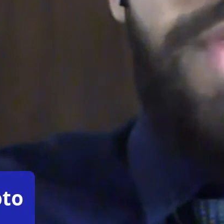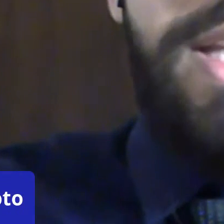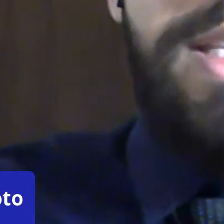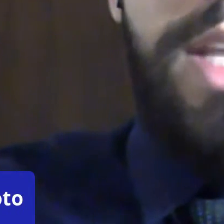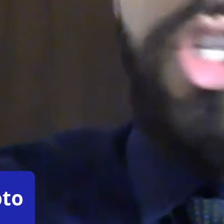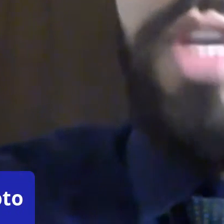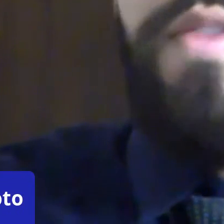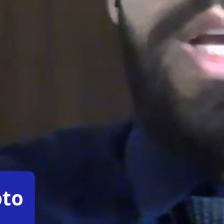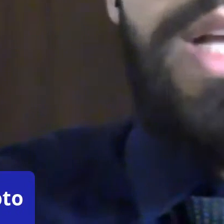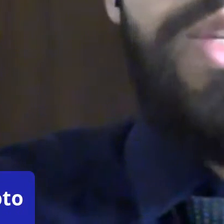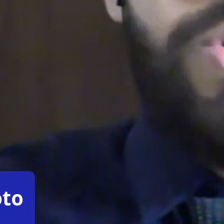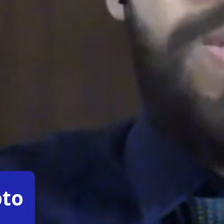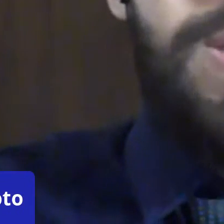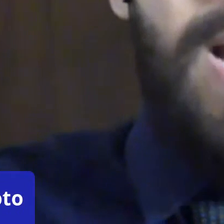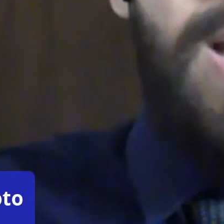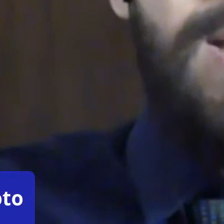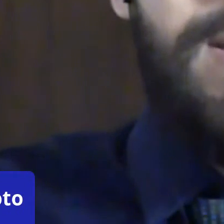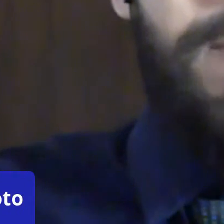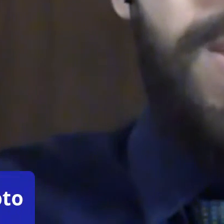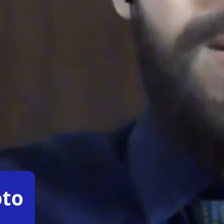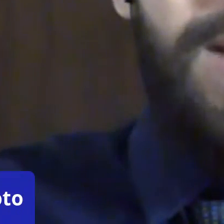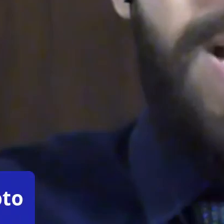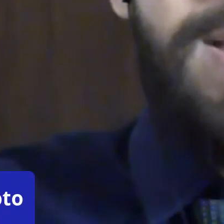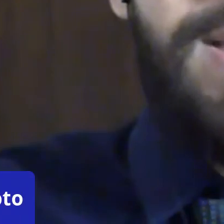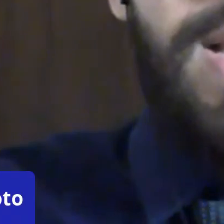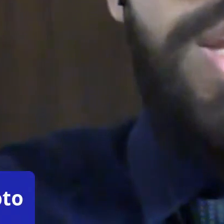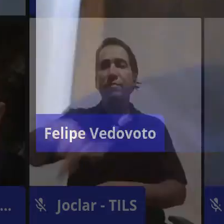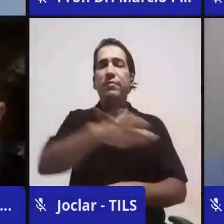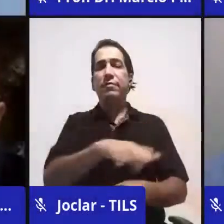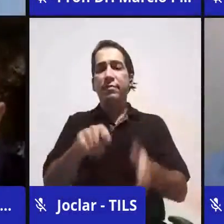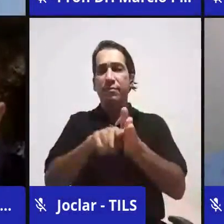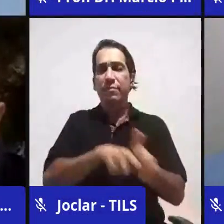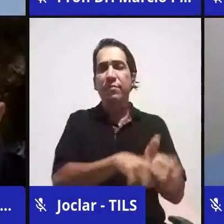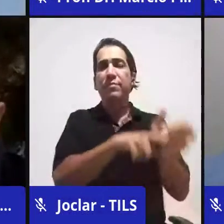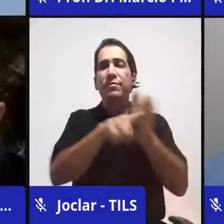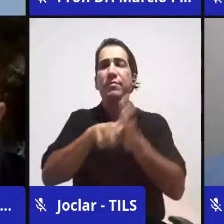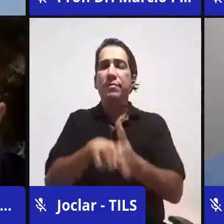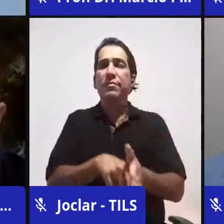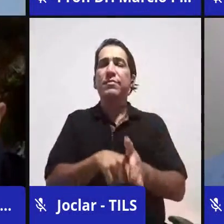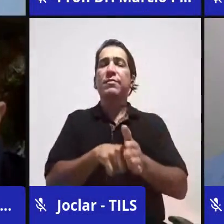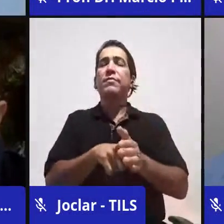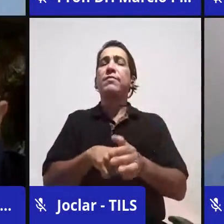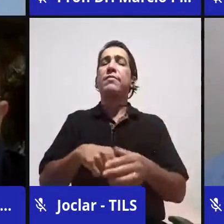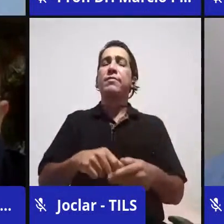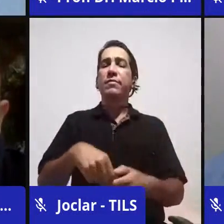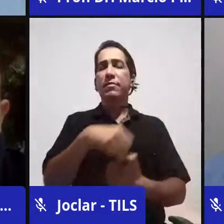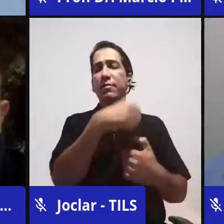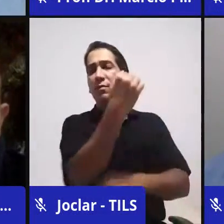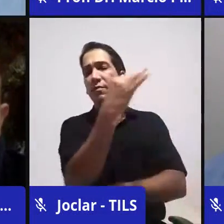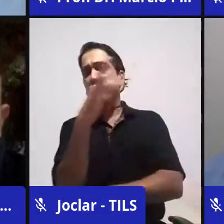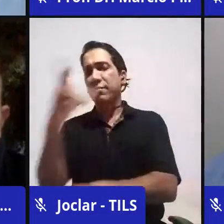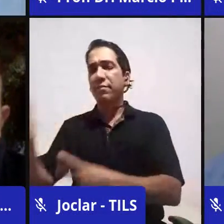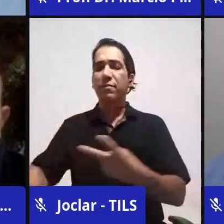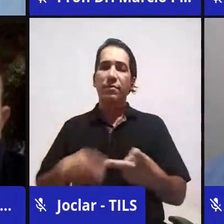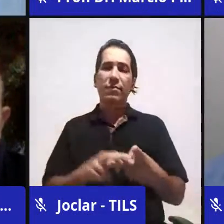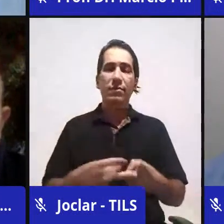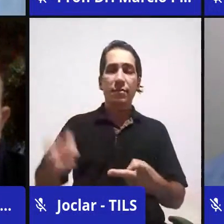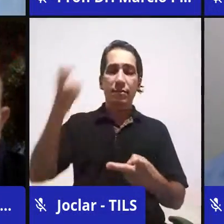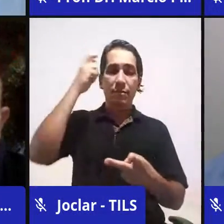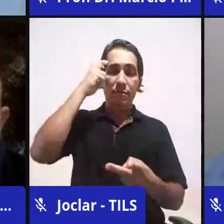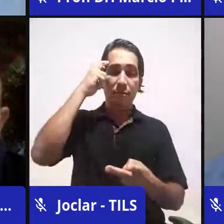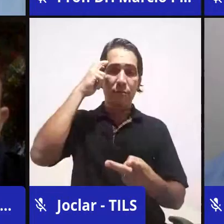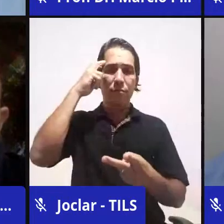das esferas científicas, sociais, ambientais e culturais. Essas são questões